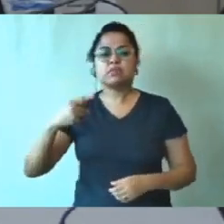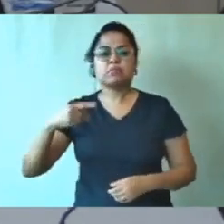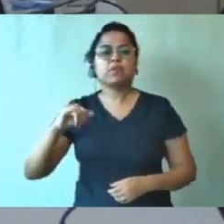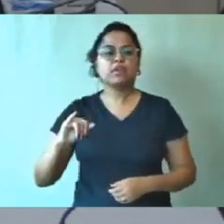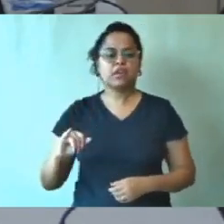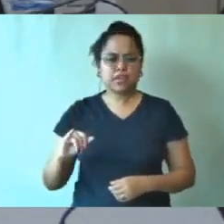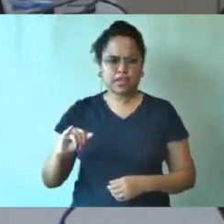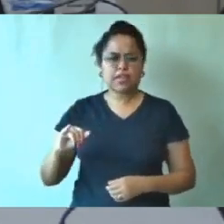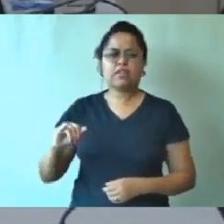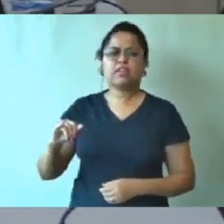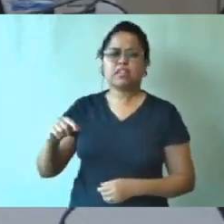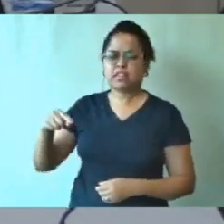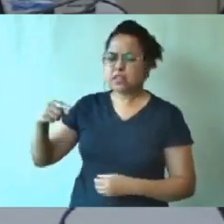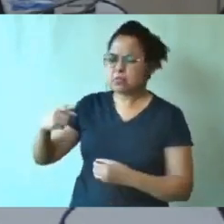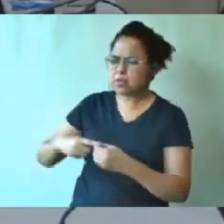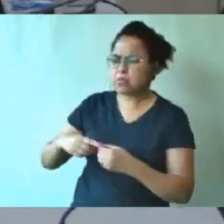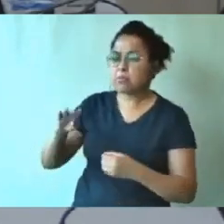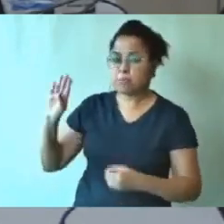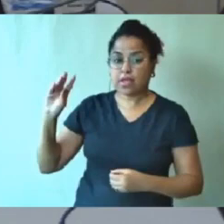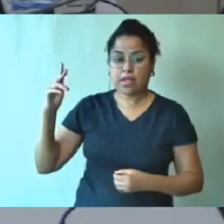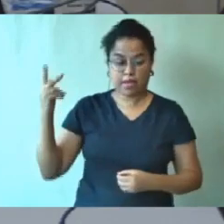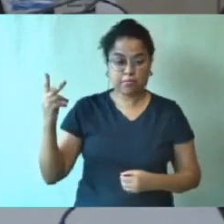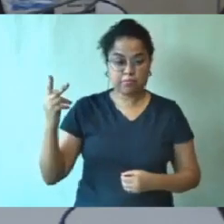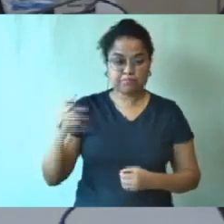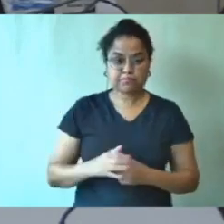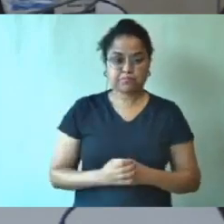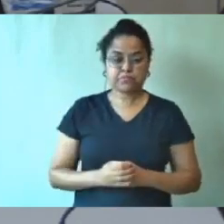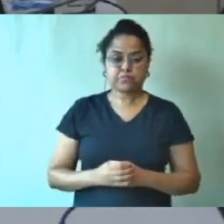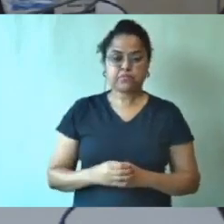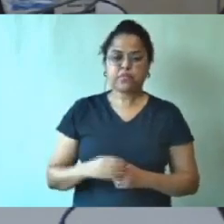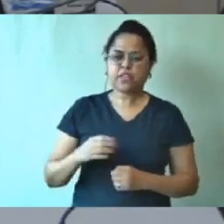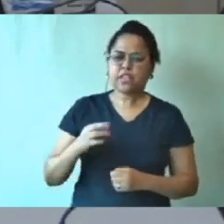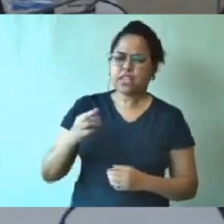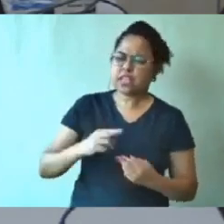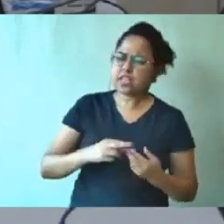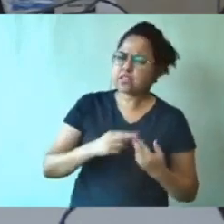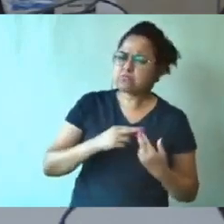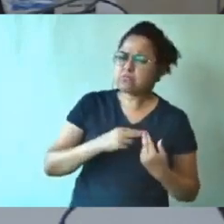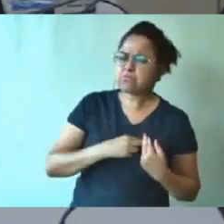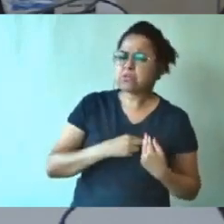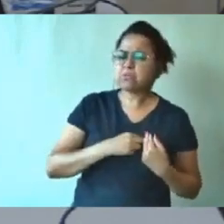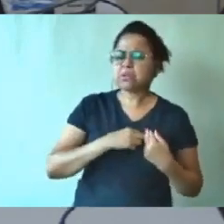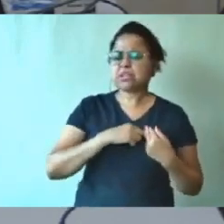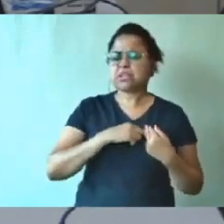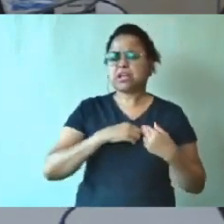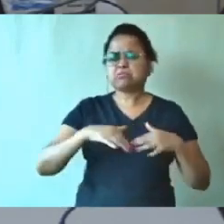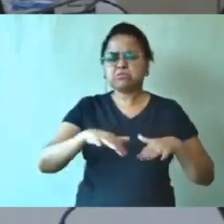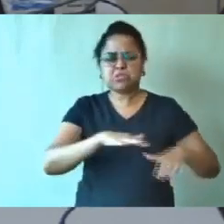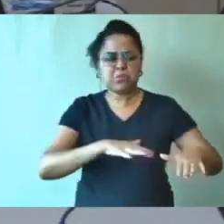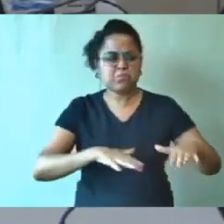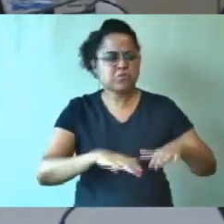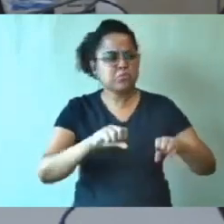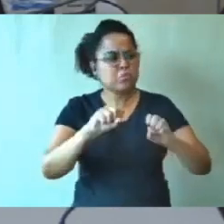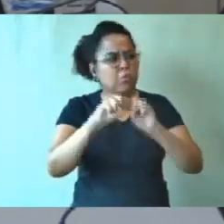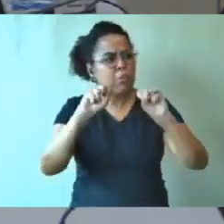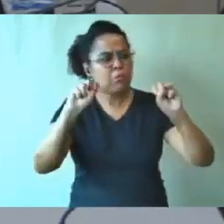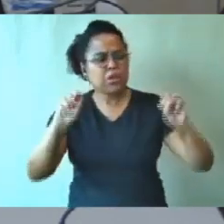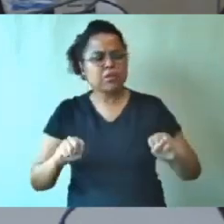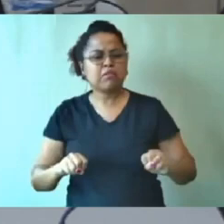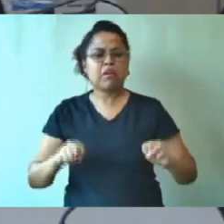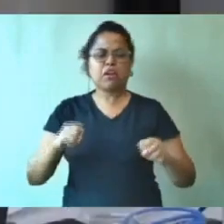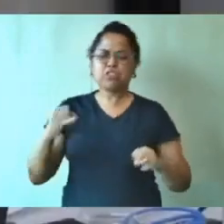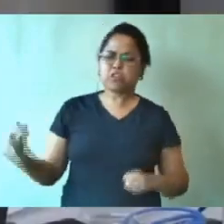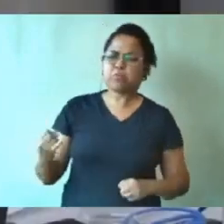também da relevância que o senhor tem perante todo o sistema de mobilidade e é muito importante que a gente possa